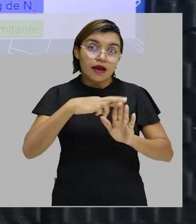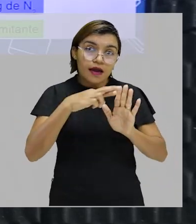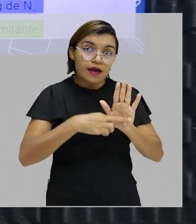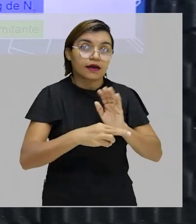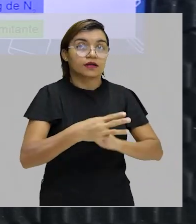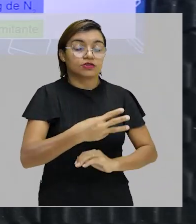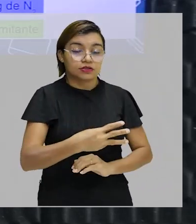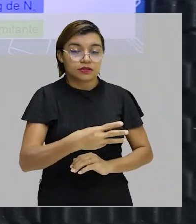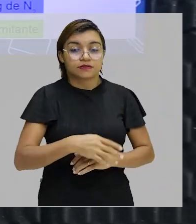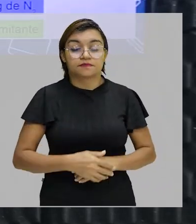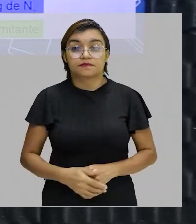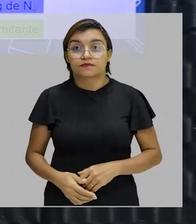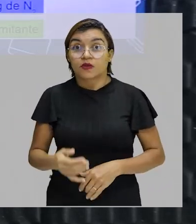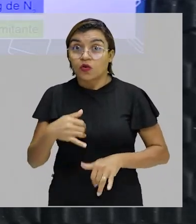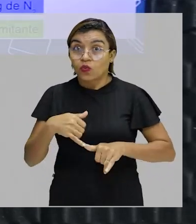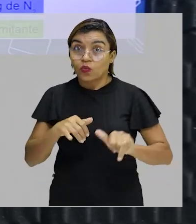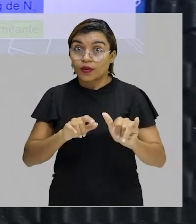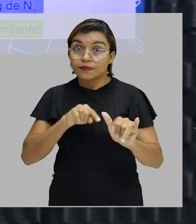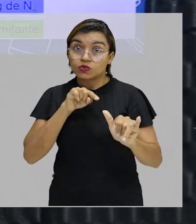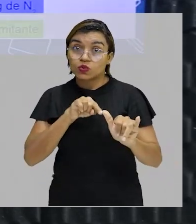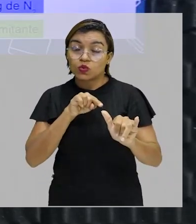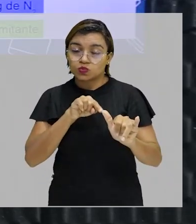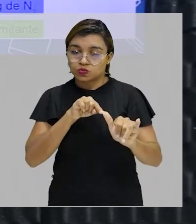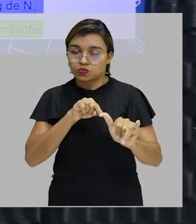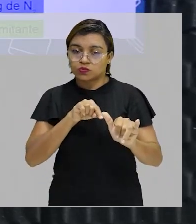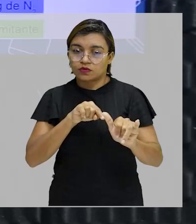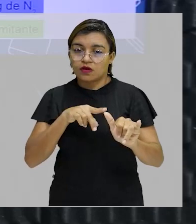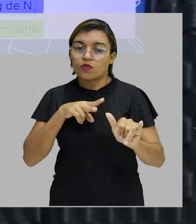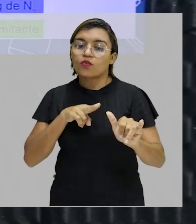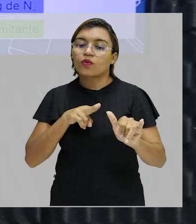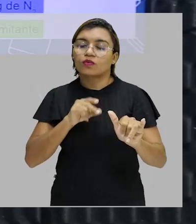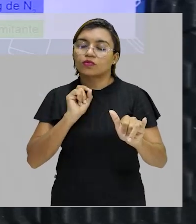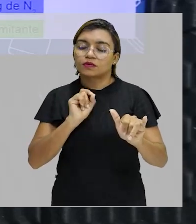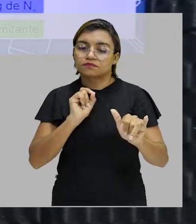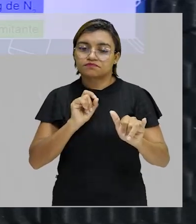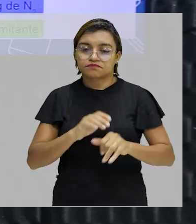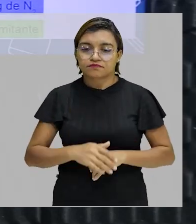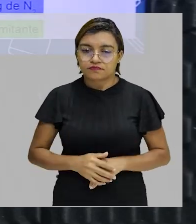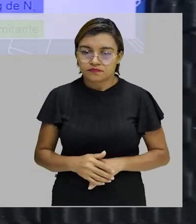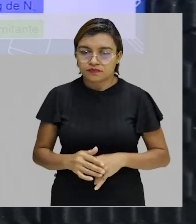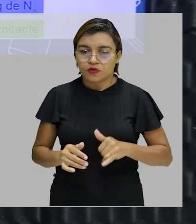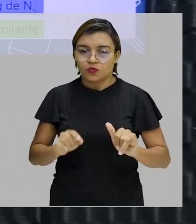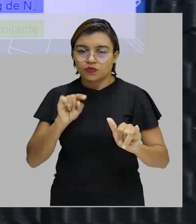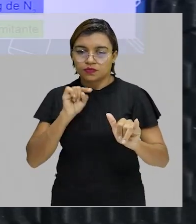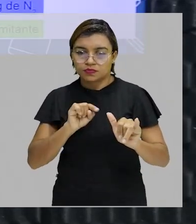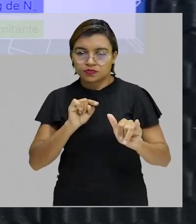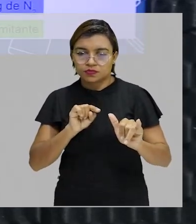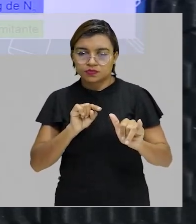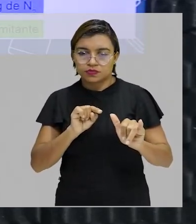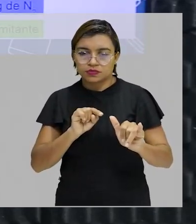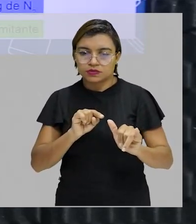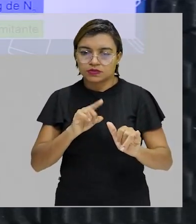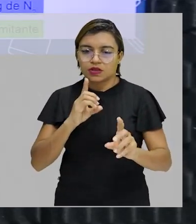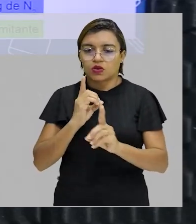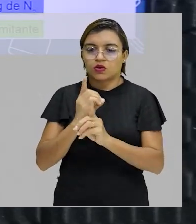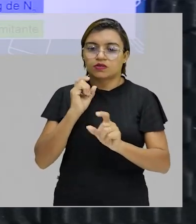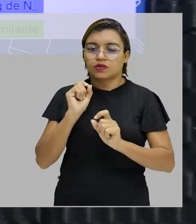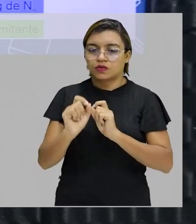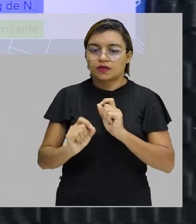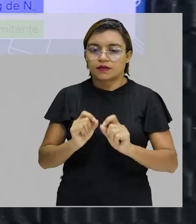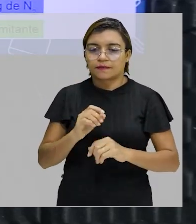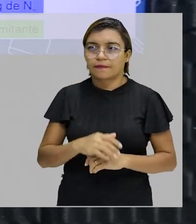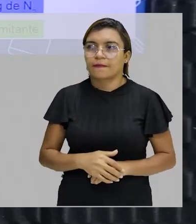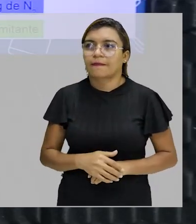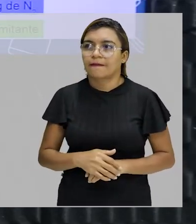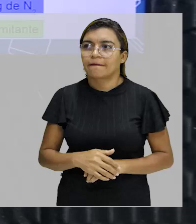vamos agora isolar o Y, tudo bem? O Y, e isolando o Y, nós vamos encontrar